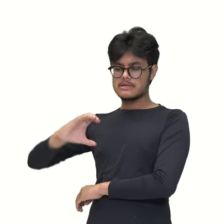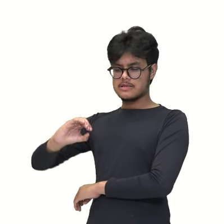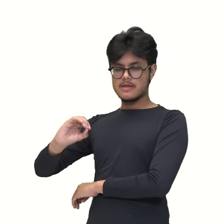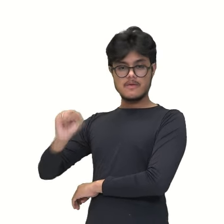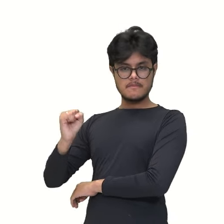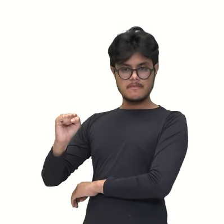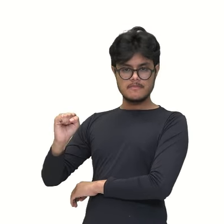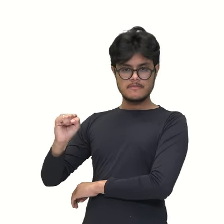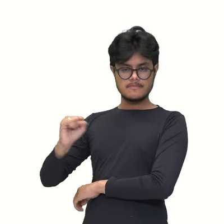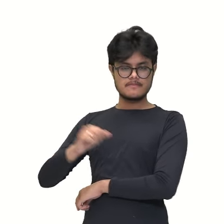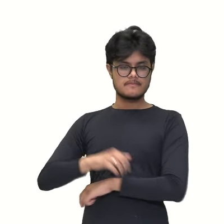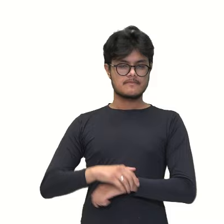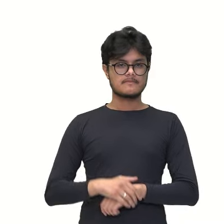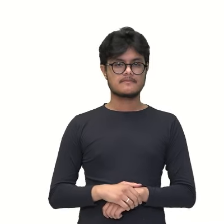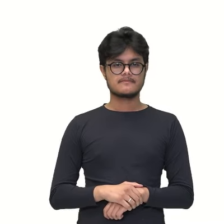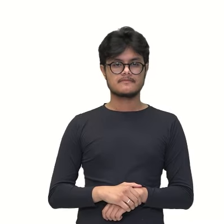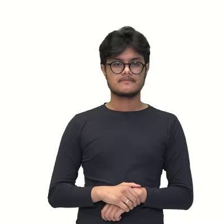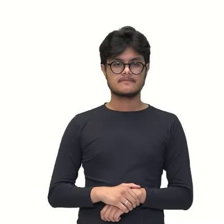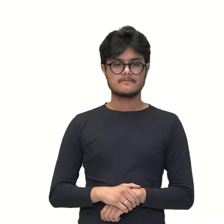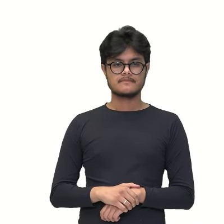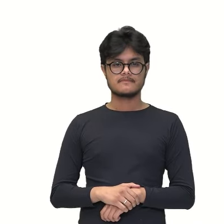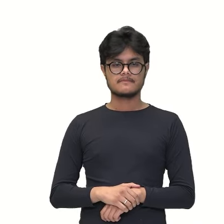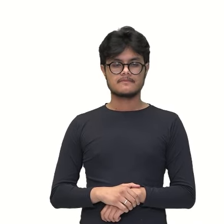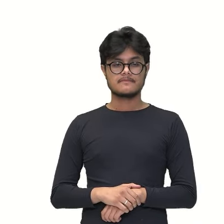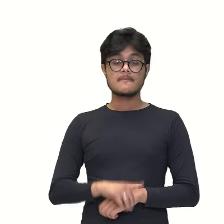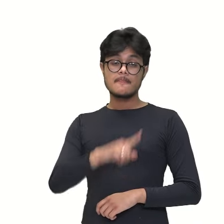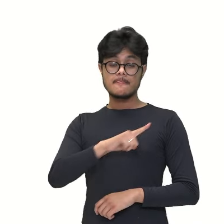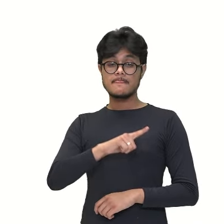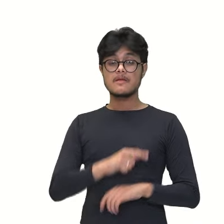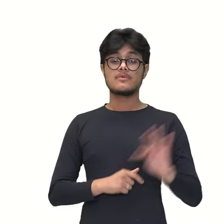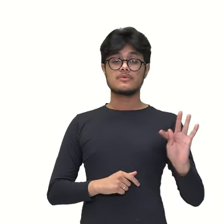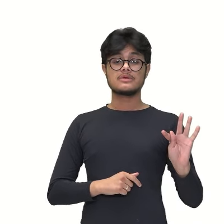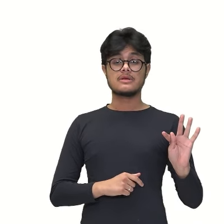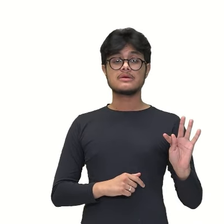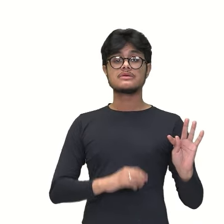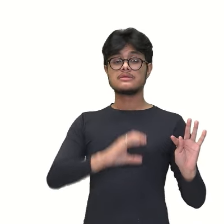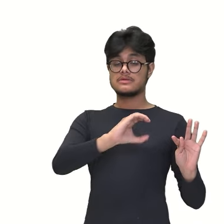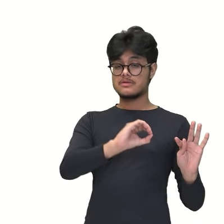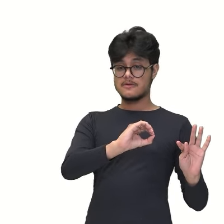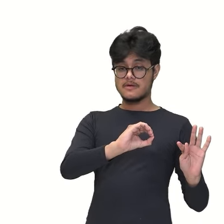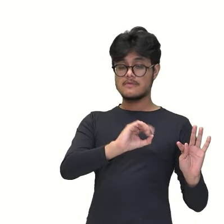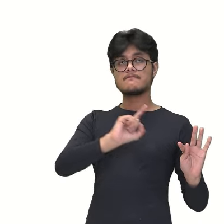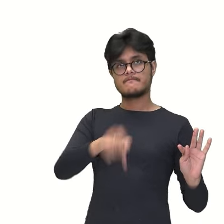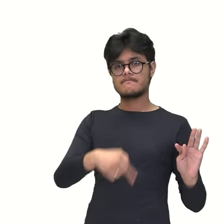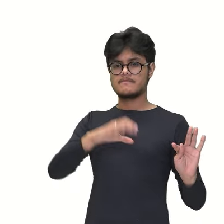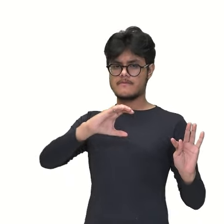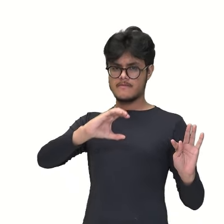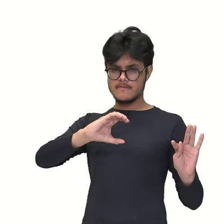0,08, tudo bem? Que isso aqui vai me dar um valor total de